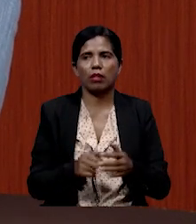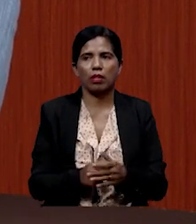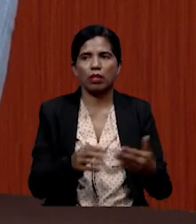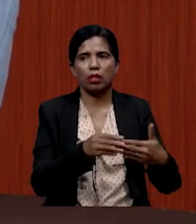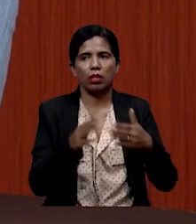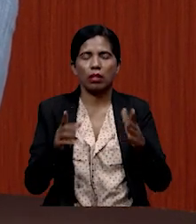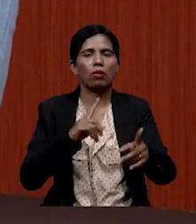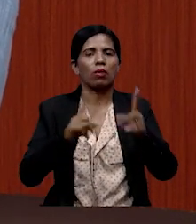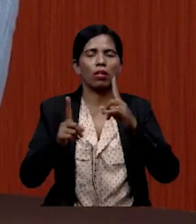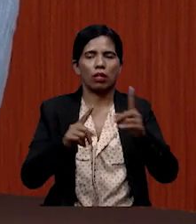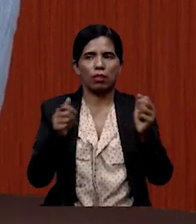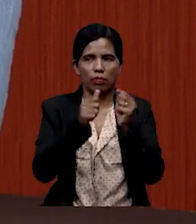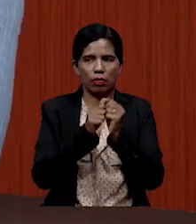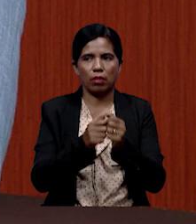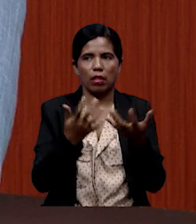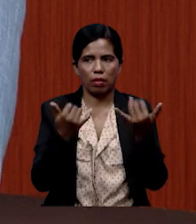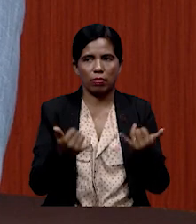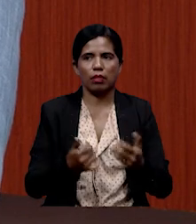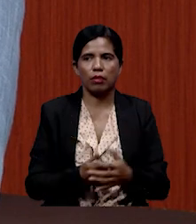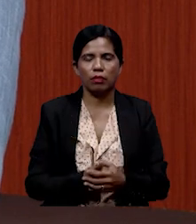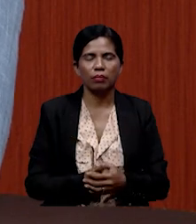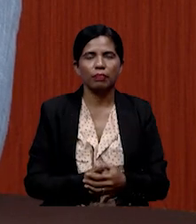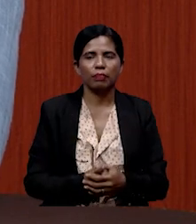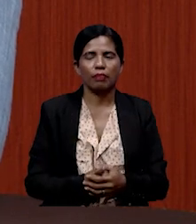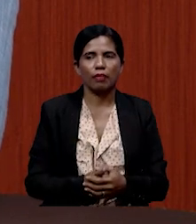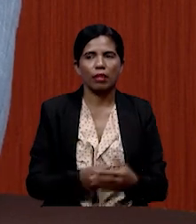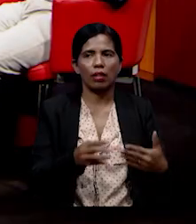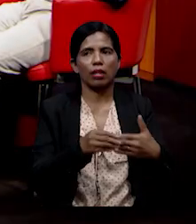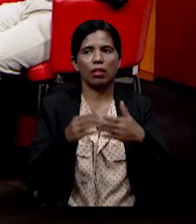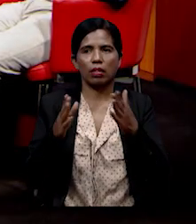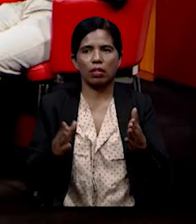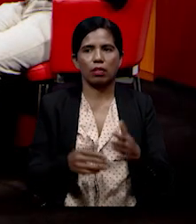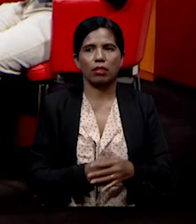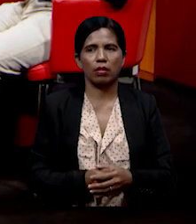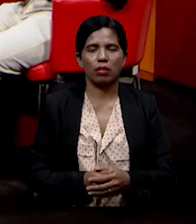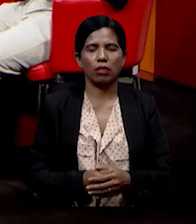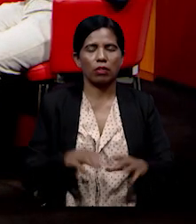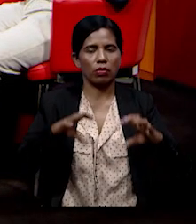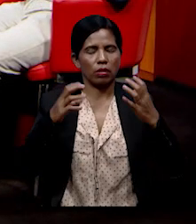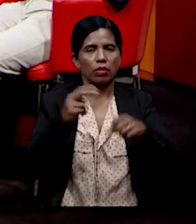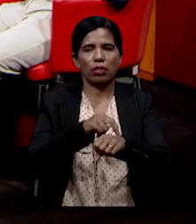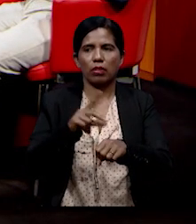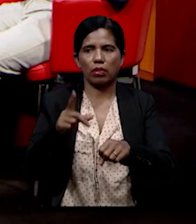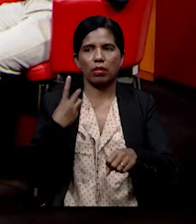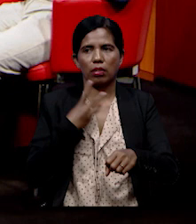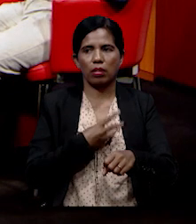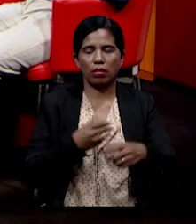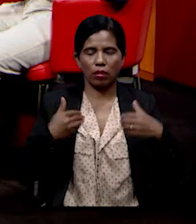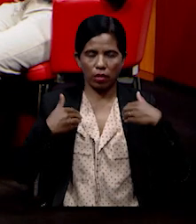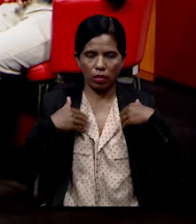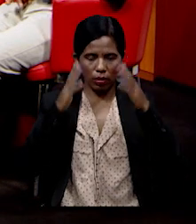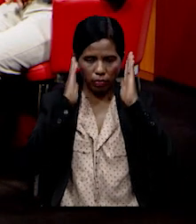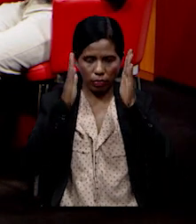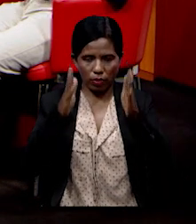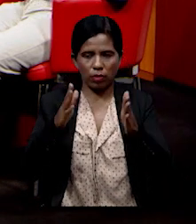colhe a bomado, não é? Agora, se líder ser a ideia, sim, consenso nacional. Mas ita tem que ir a concertação política,